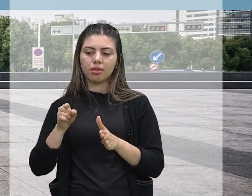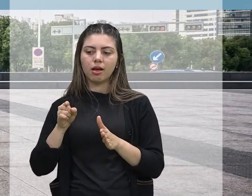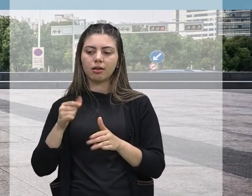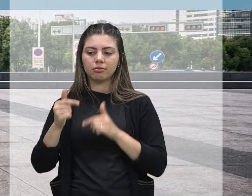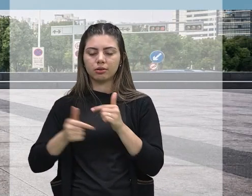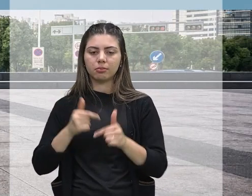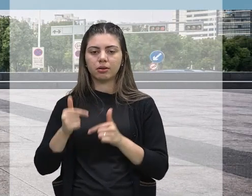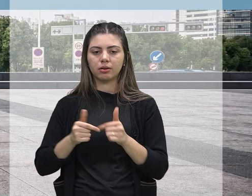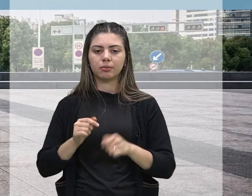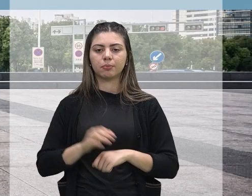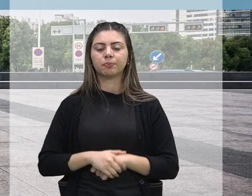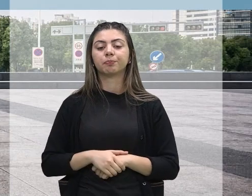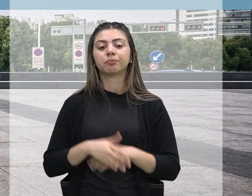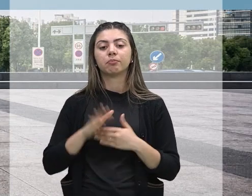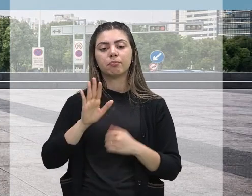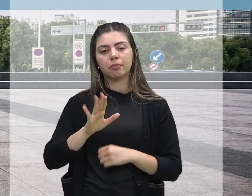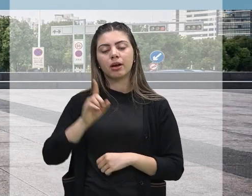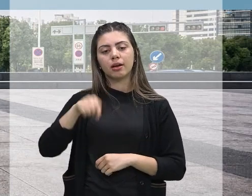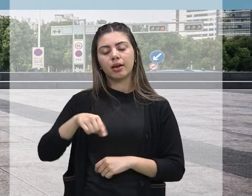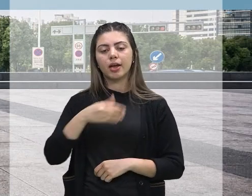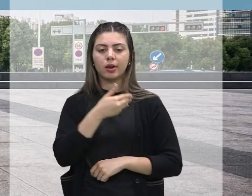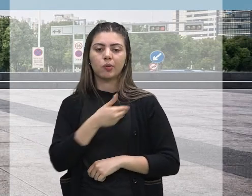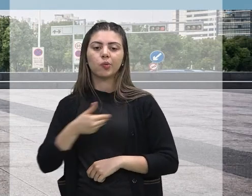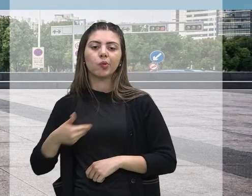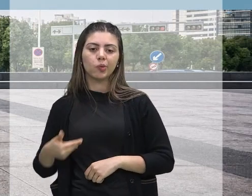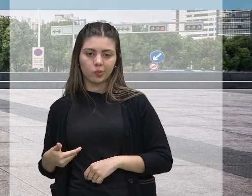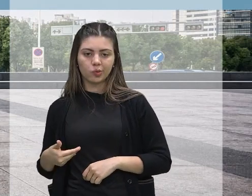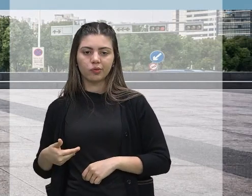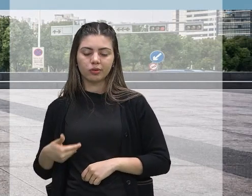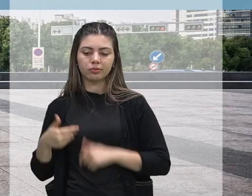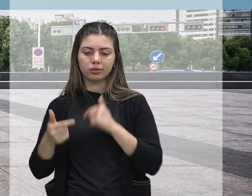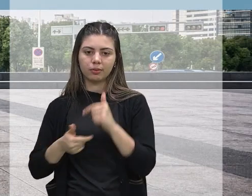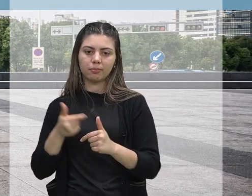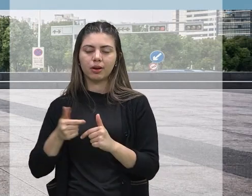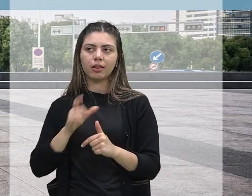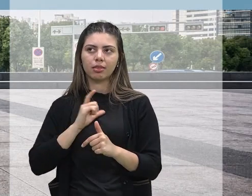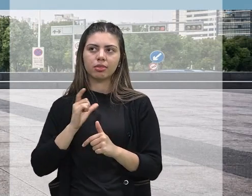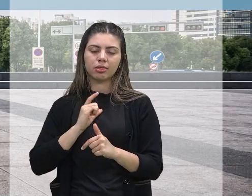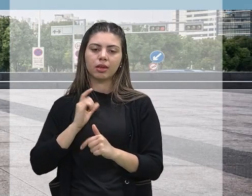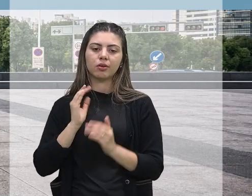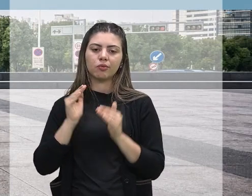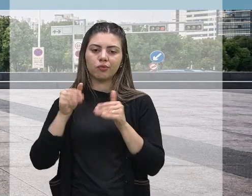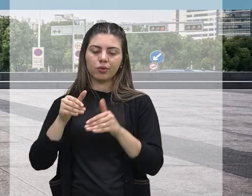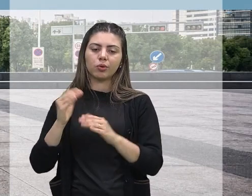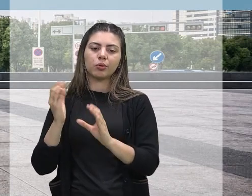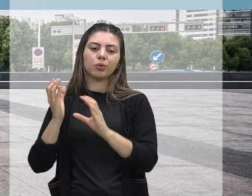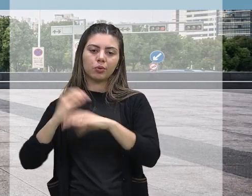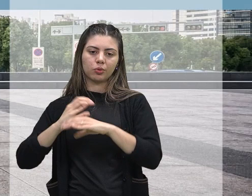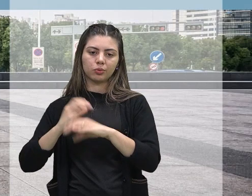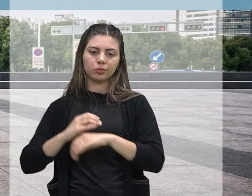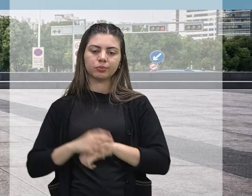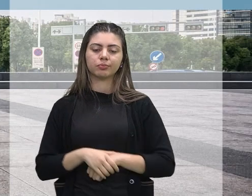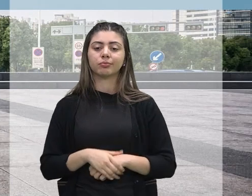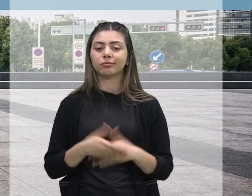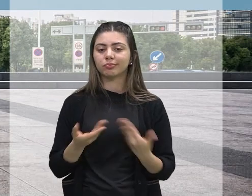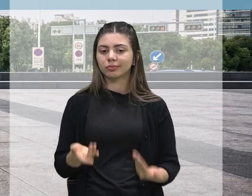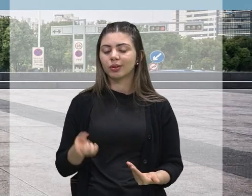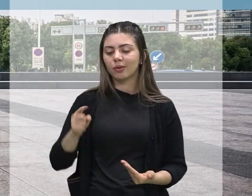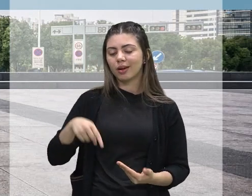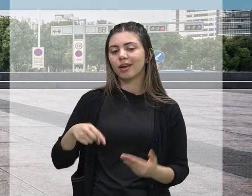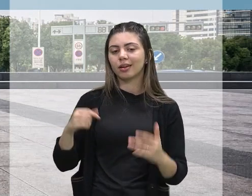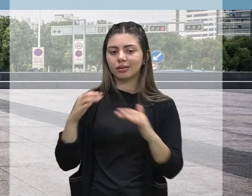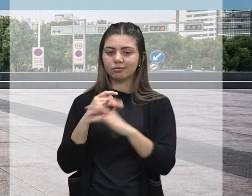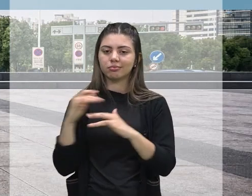Mas o trabalho público normalmente visa um concurso. E esse é o mundo urbano, né? Aqui na cidade.